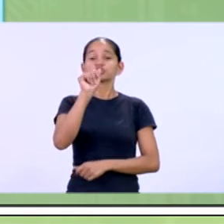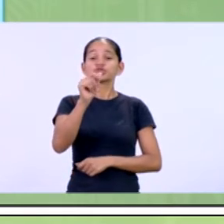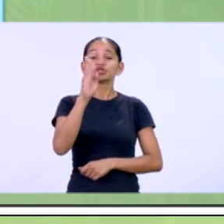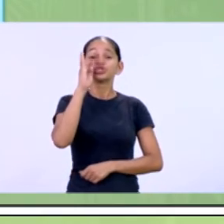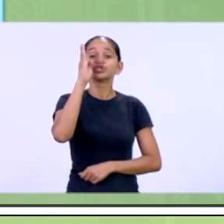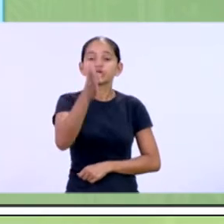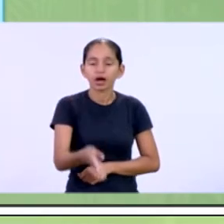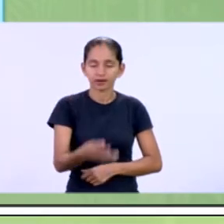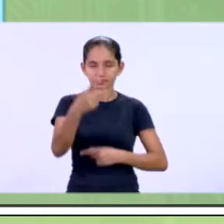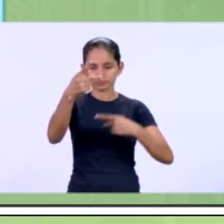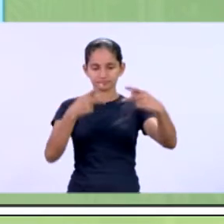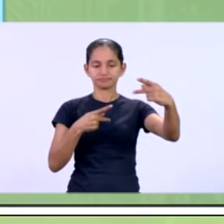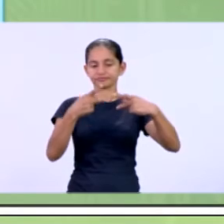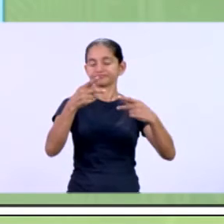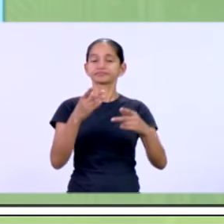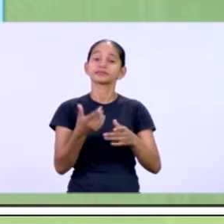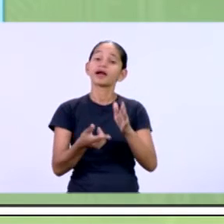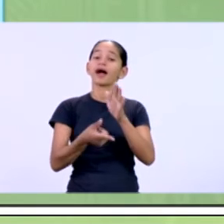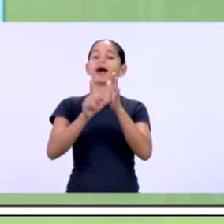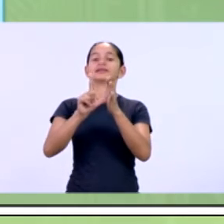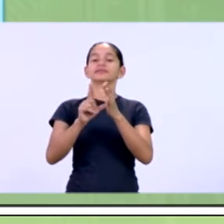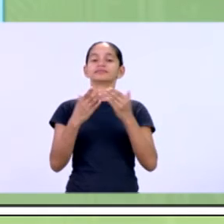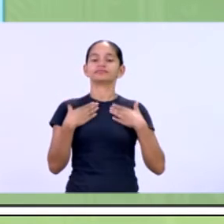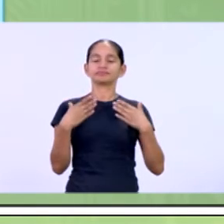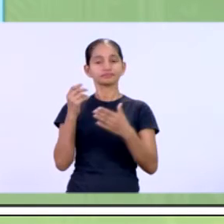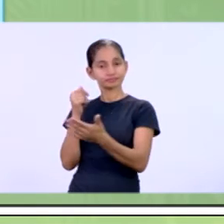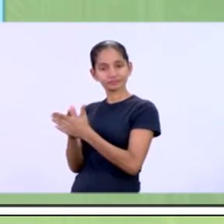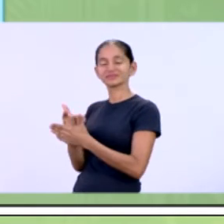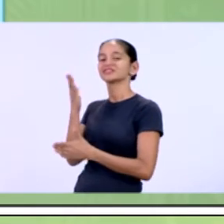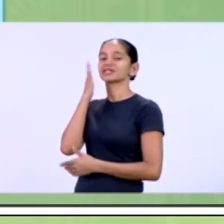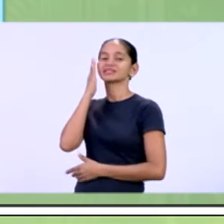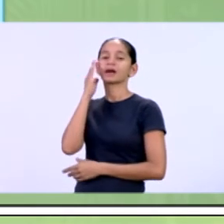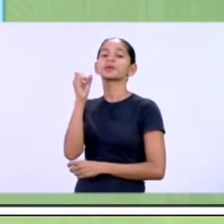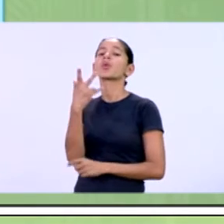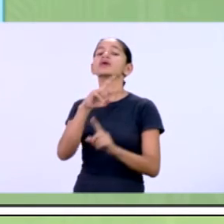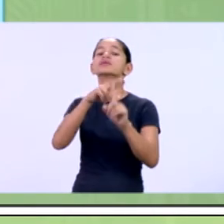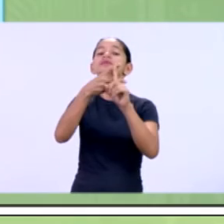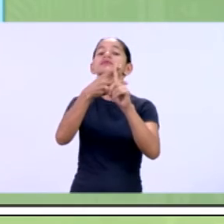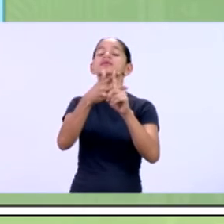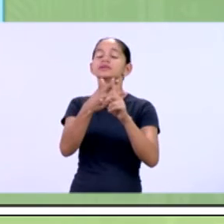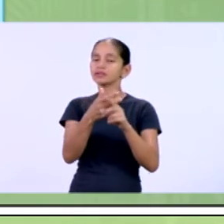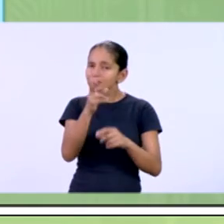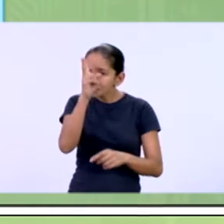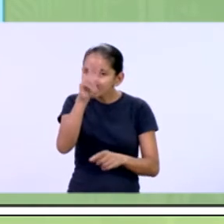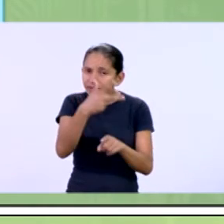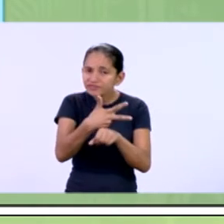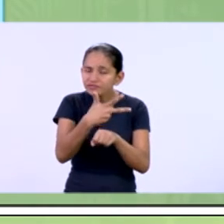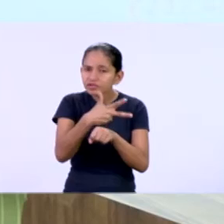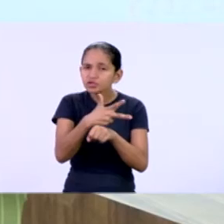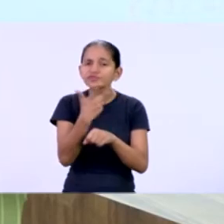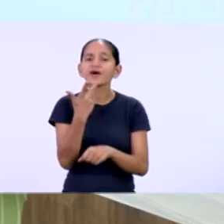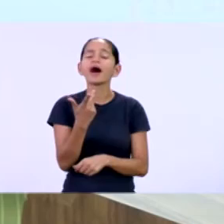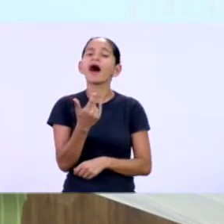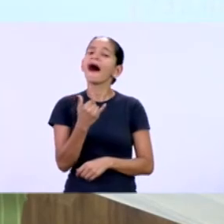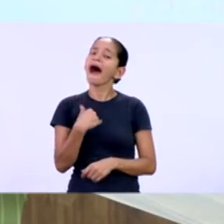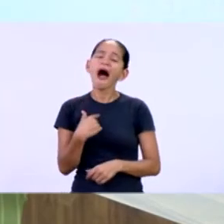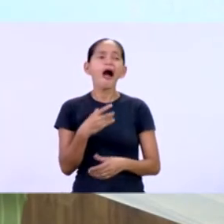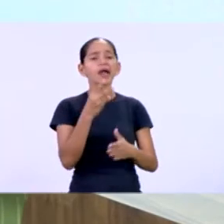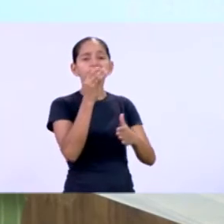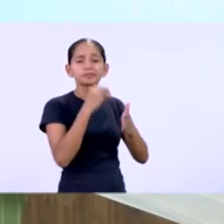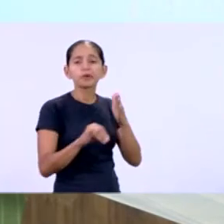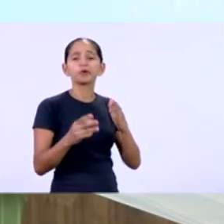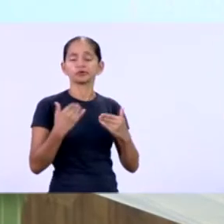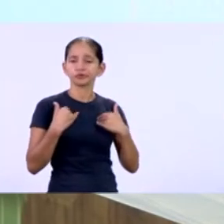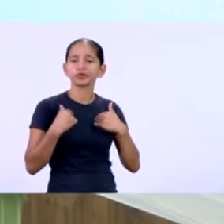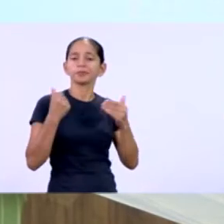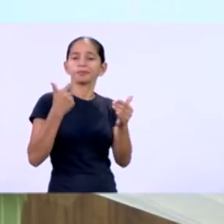Primeiro, que quando a gente fala de INSS, naquele vídeo, o primeiro vídeo que a gente passou, a menina fala assim, o imposto é aquilo que eu